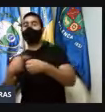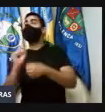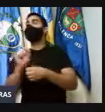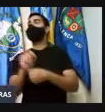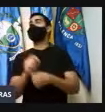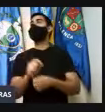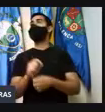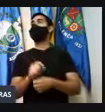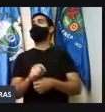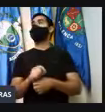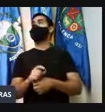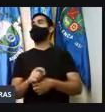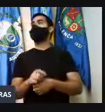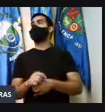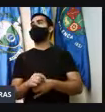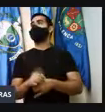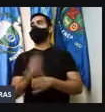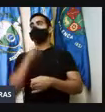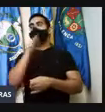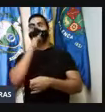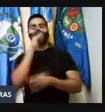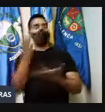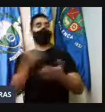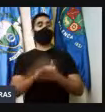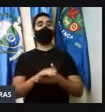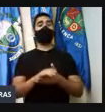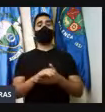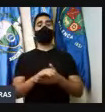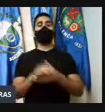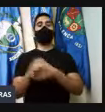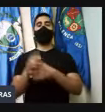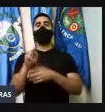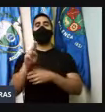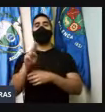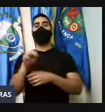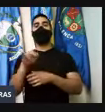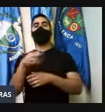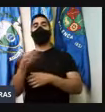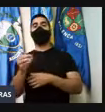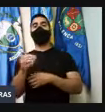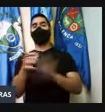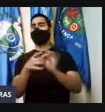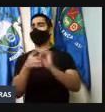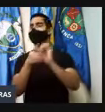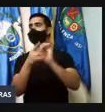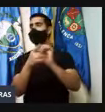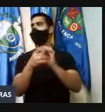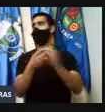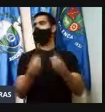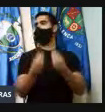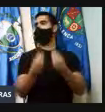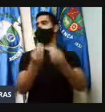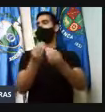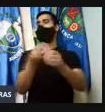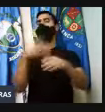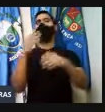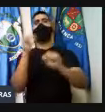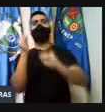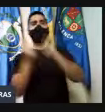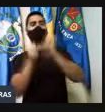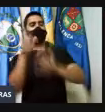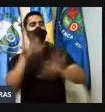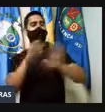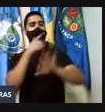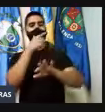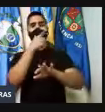isso. Por exemplo, a União, né, vai conceder que empresas tratem a